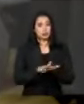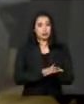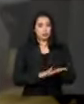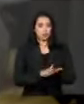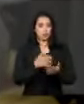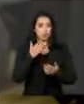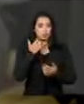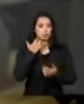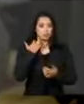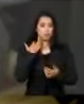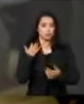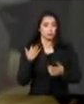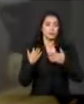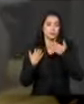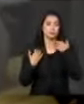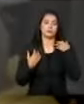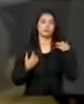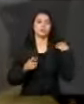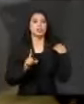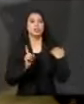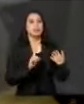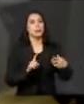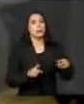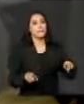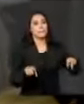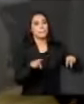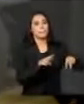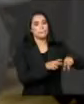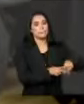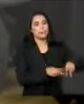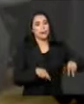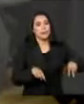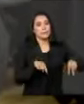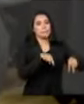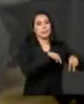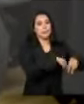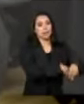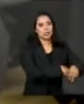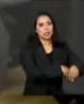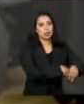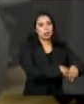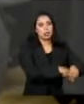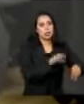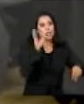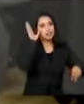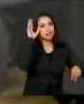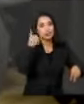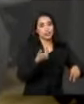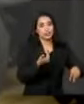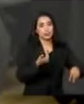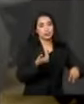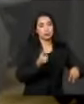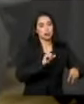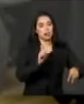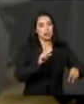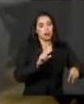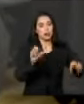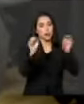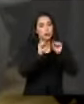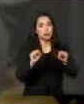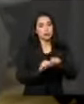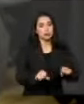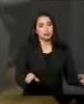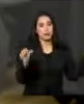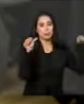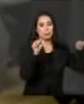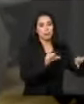ocorre. Não é prendendo desta forma que nós resolveremos o problema, só agravaremos o sistema. E se dirá, construam mais prisões.